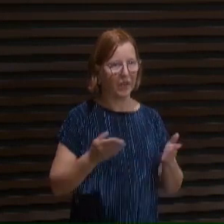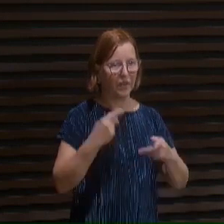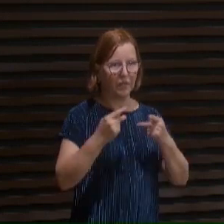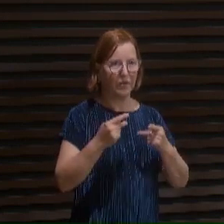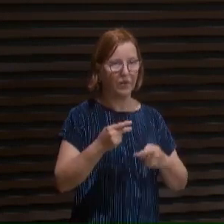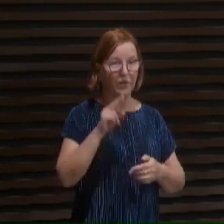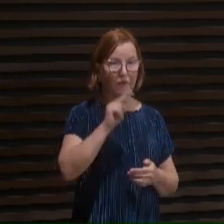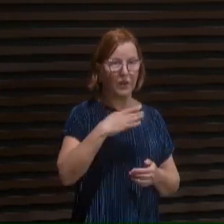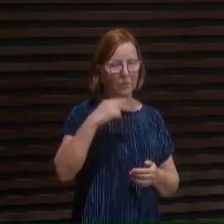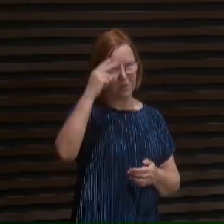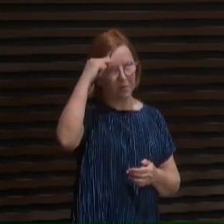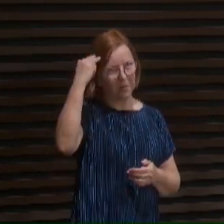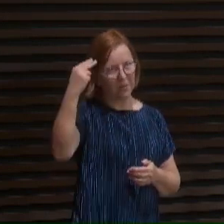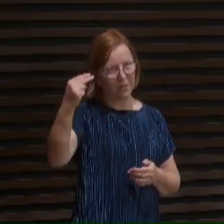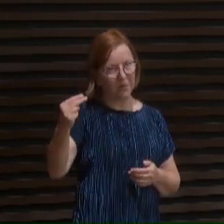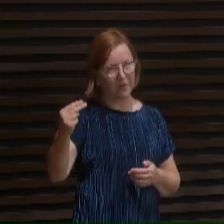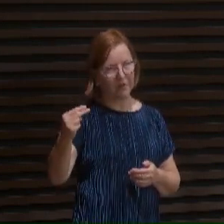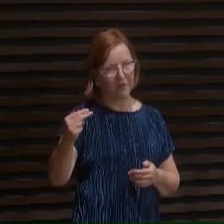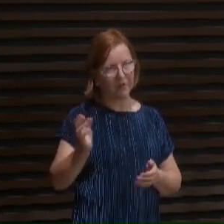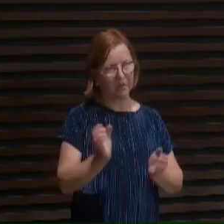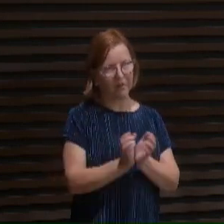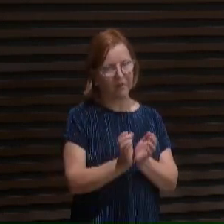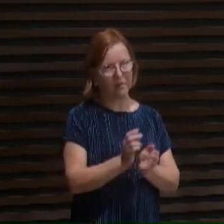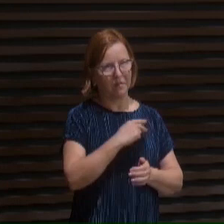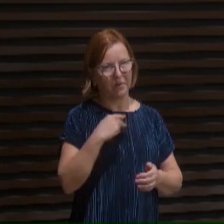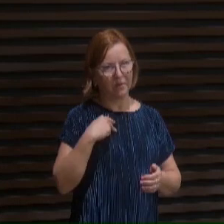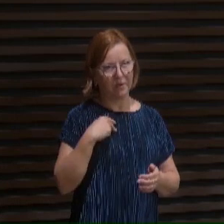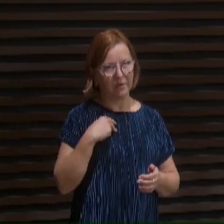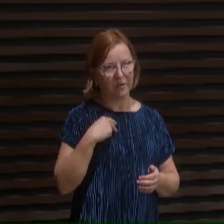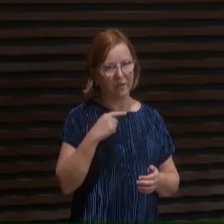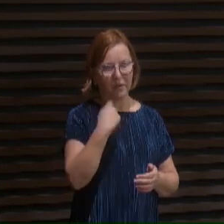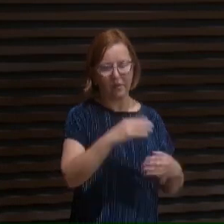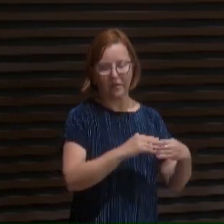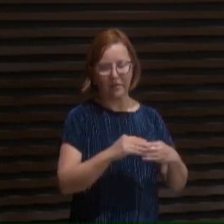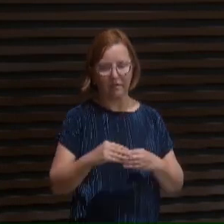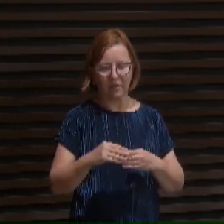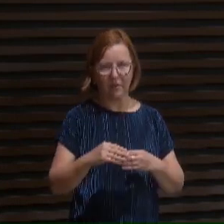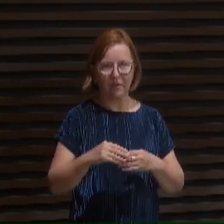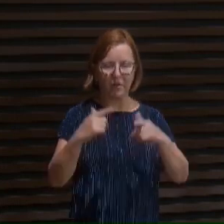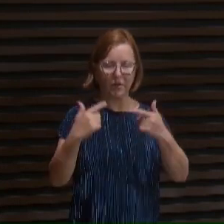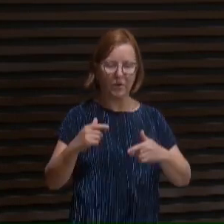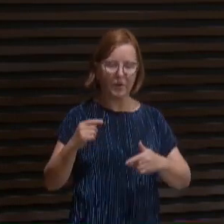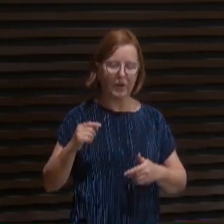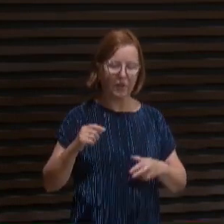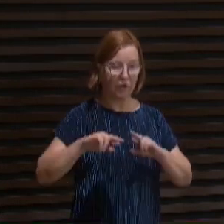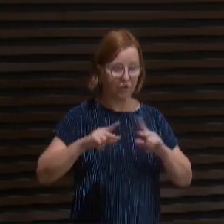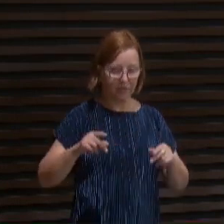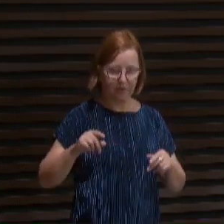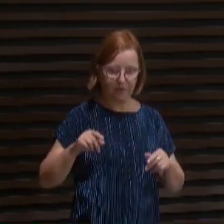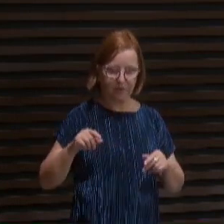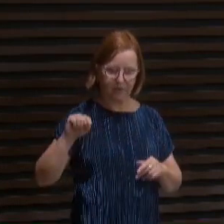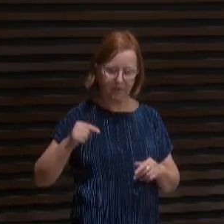sonho que os pastores os conduziram para o outro lugar, no fundo do vale, onde havia